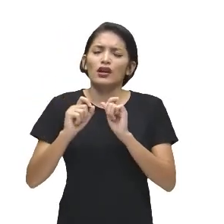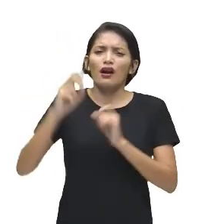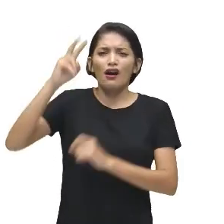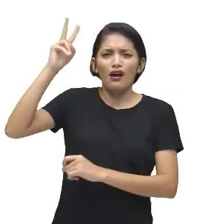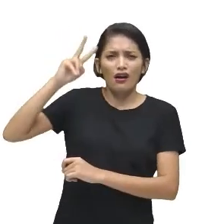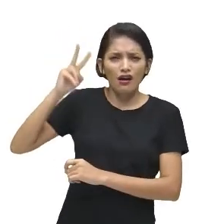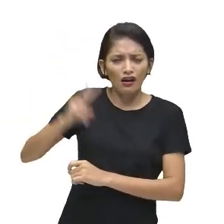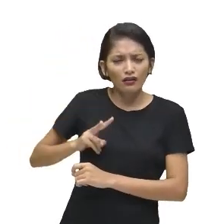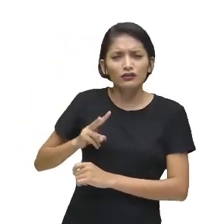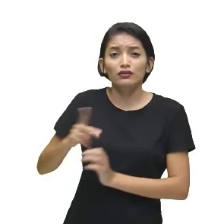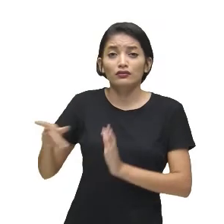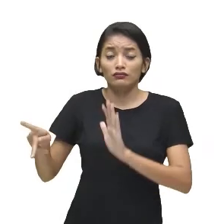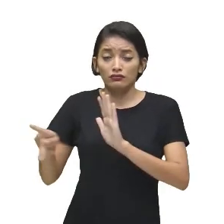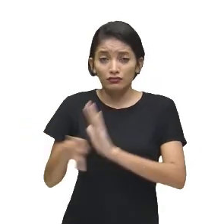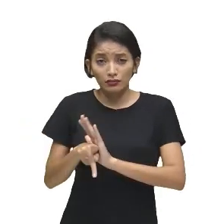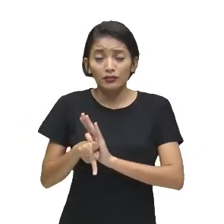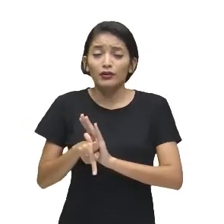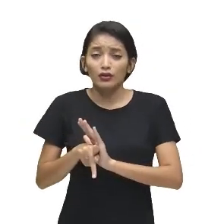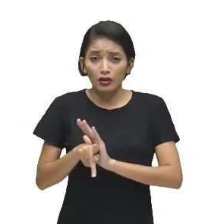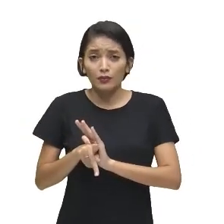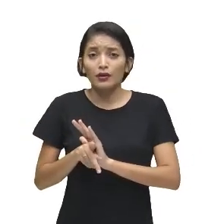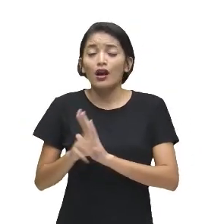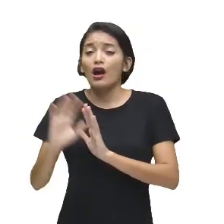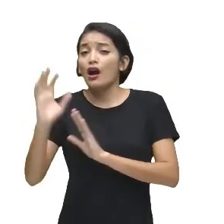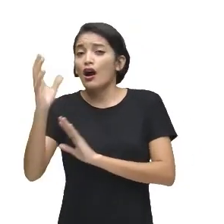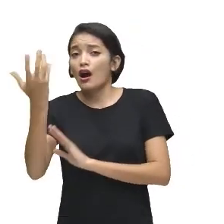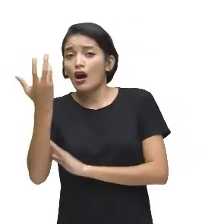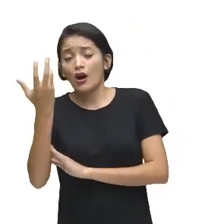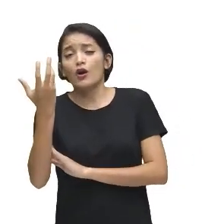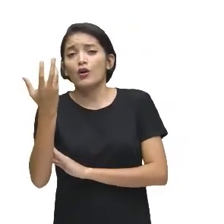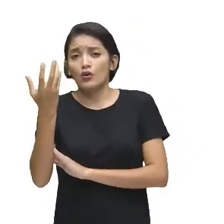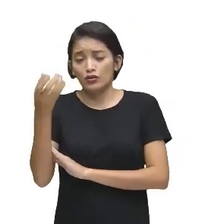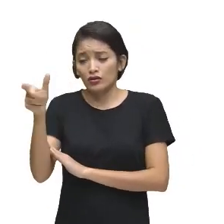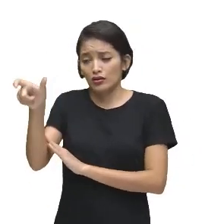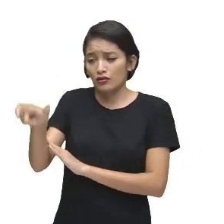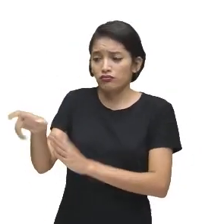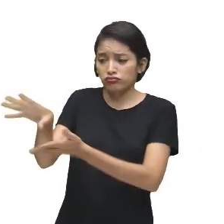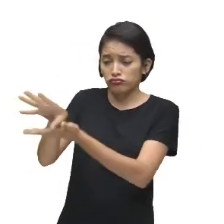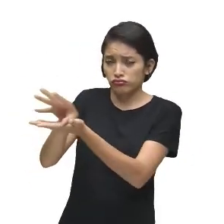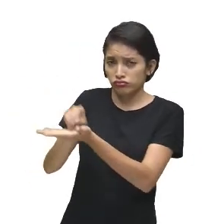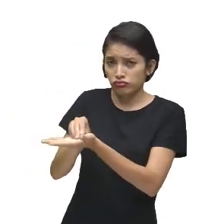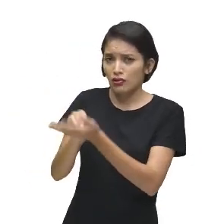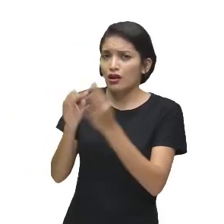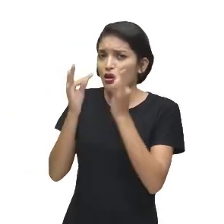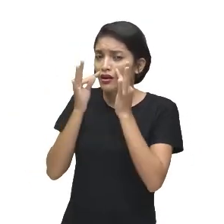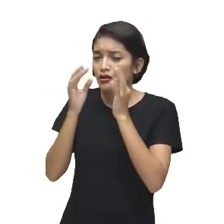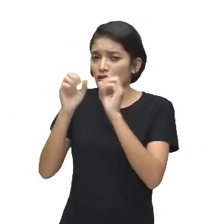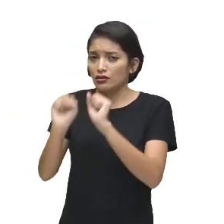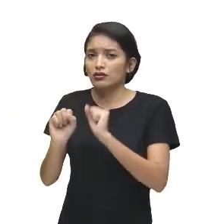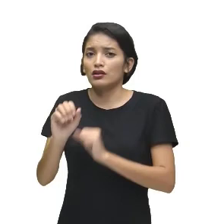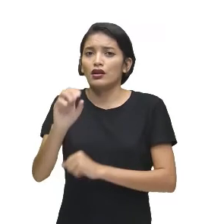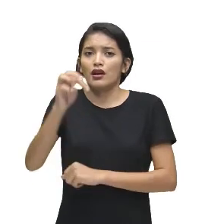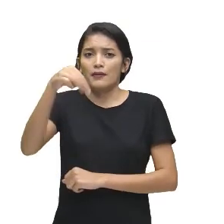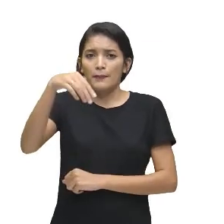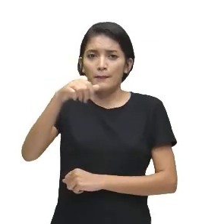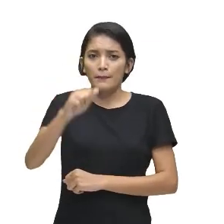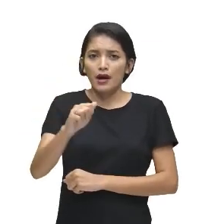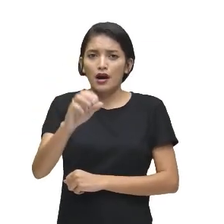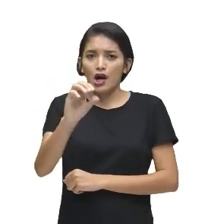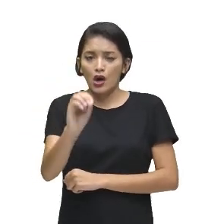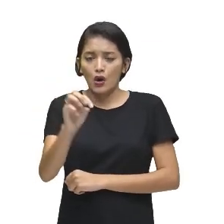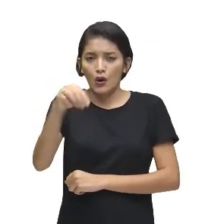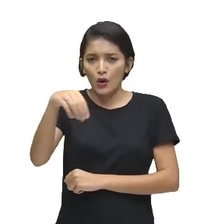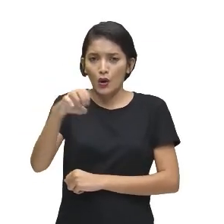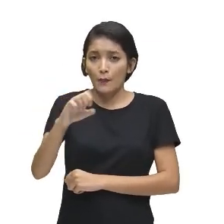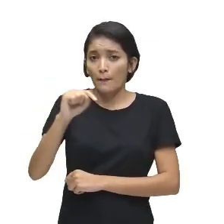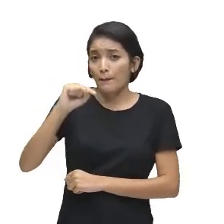do islamismo ocorreu em torno do exemplo, do testemunho de Maomé, né? Que ele foi